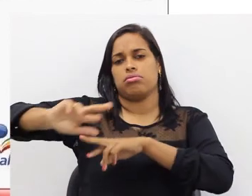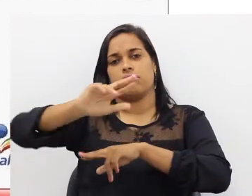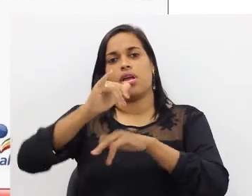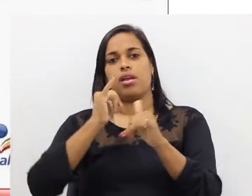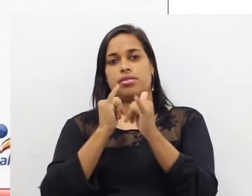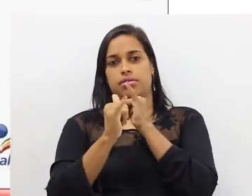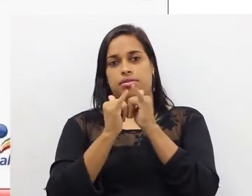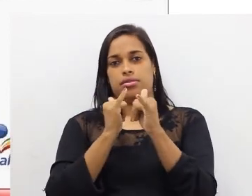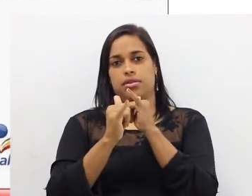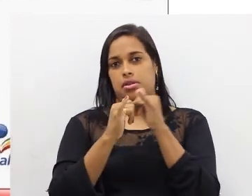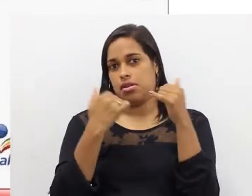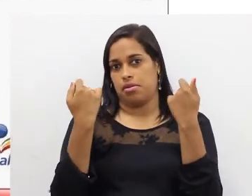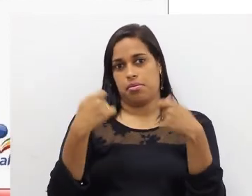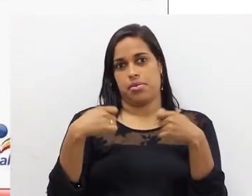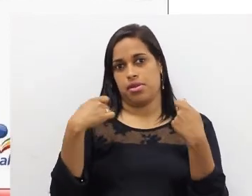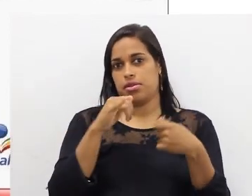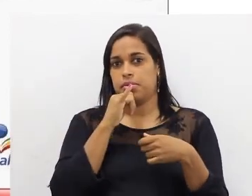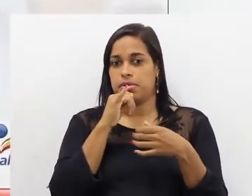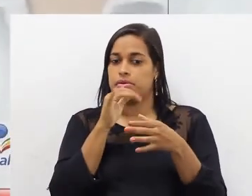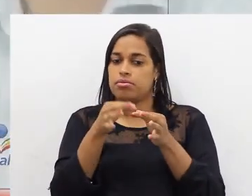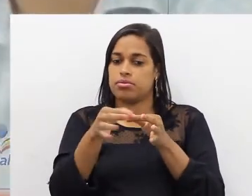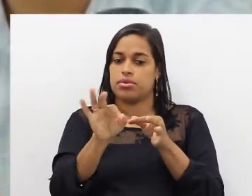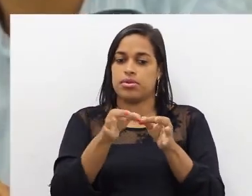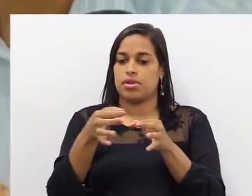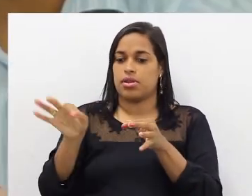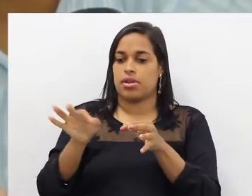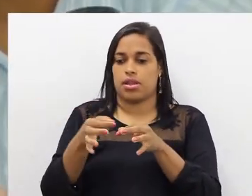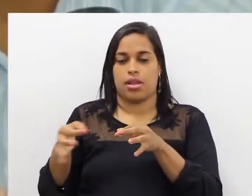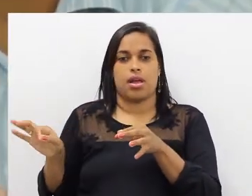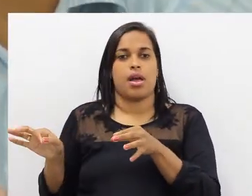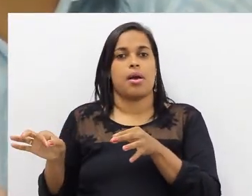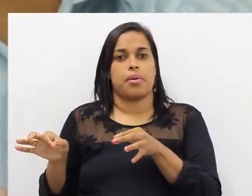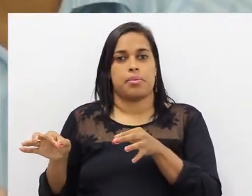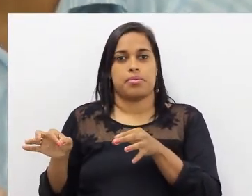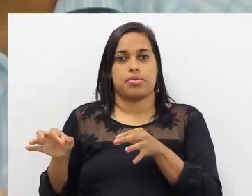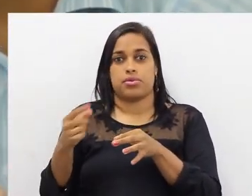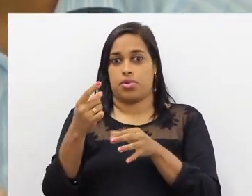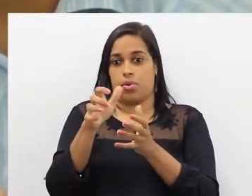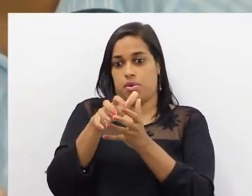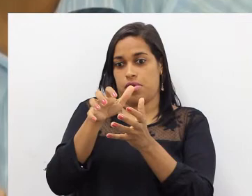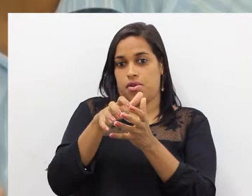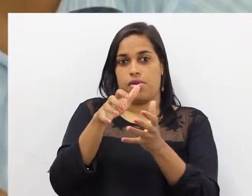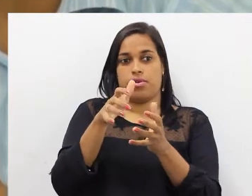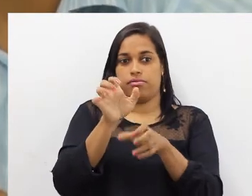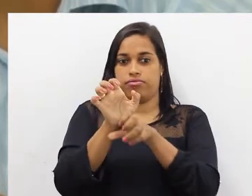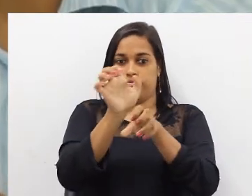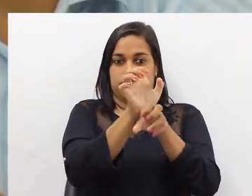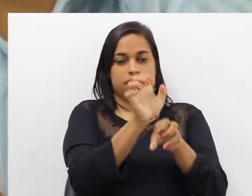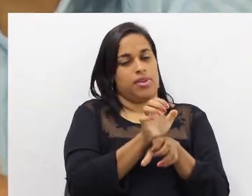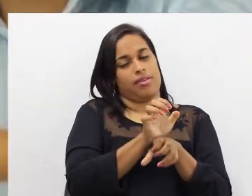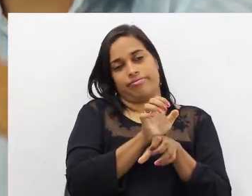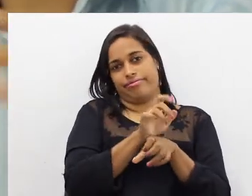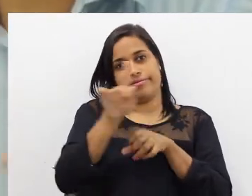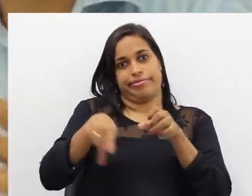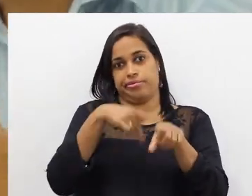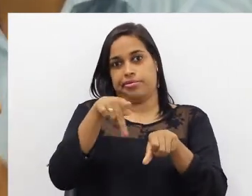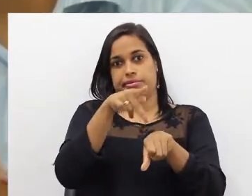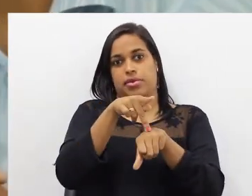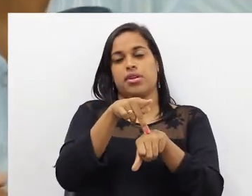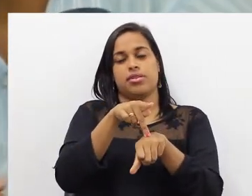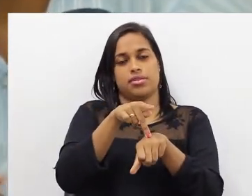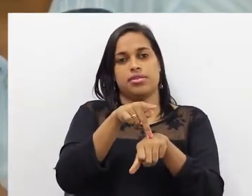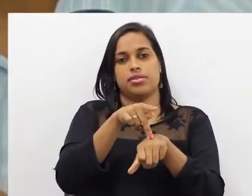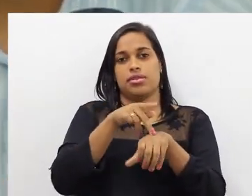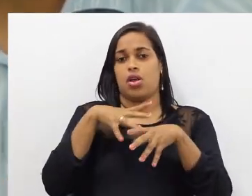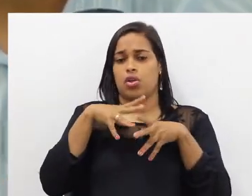internet. Eu não preciso estar lançando cabo. Imagina eu ficar lançando cabos de um estado para outro, de um país para outro. Então, a WAN cobre todo